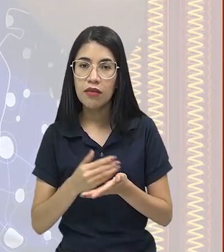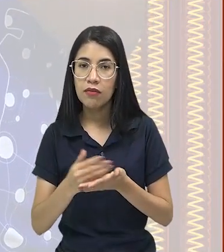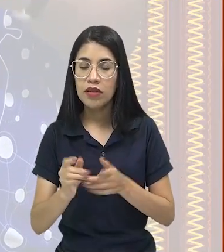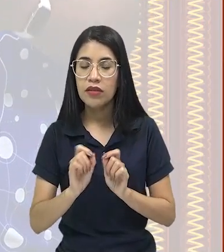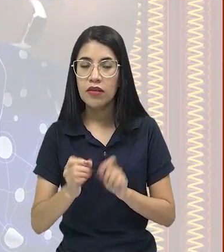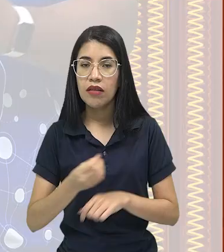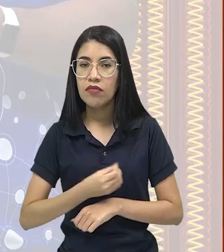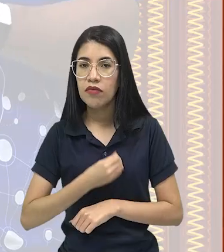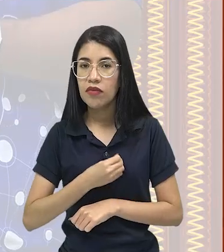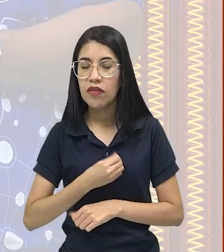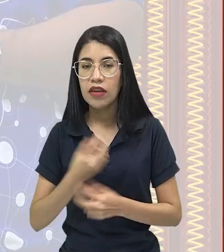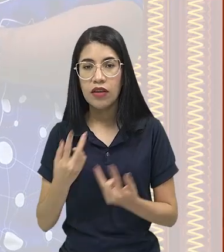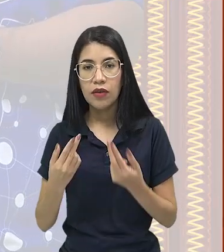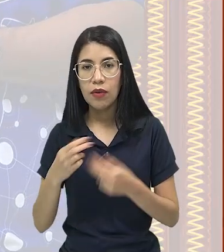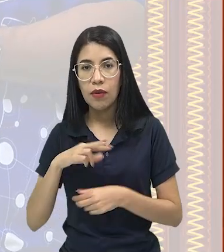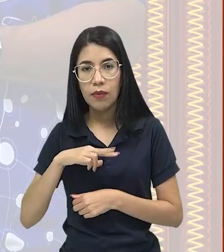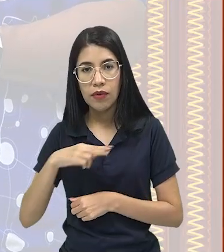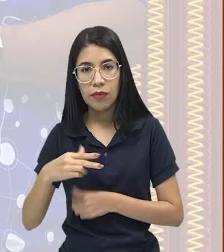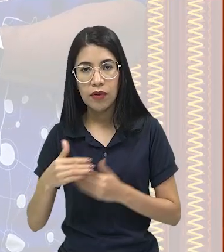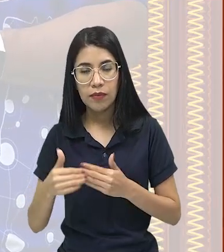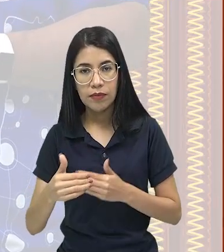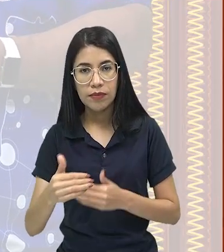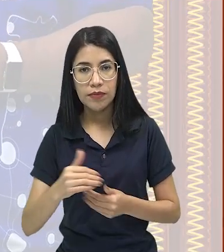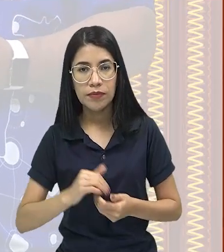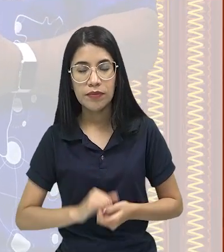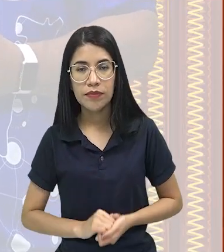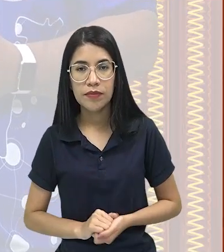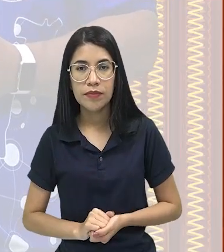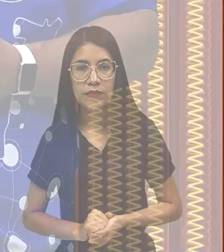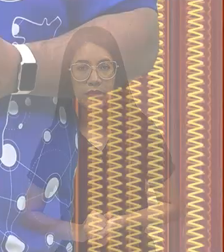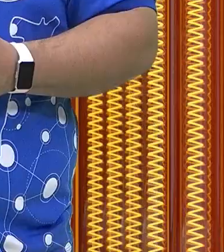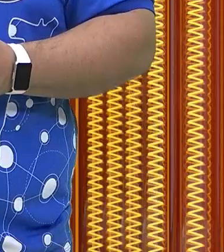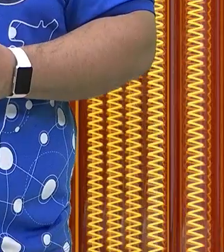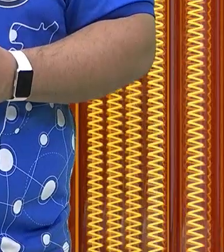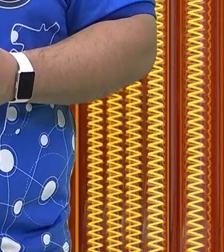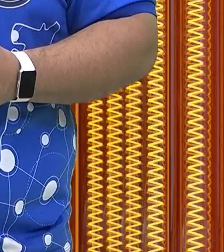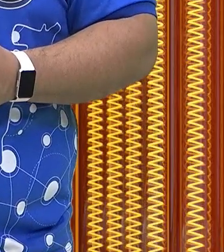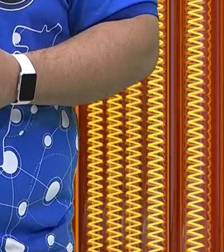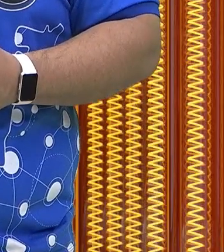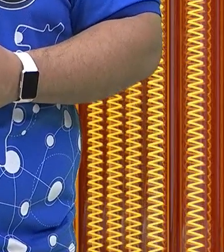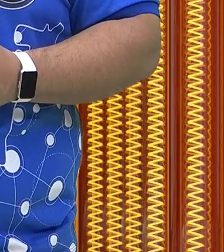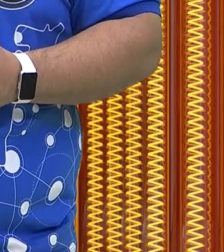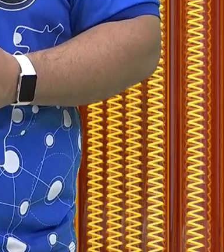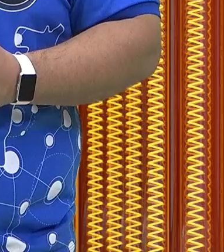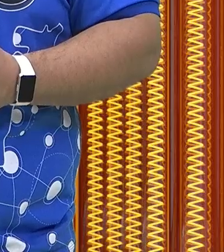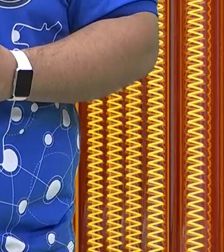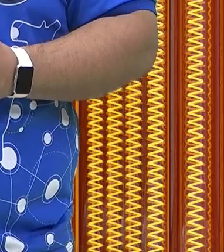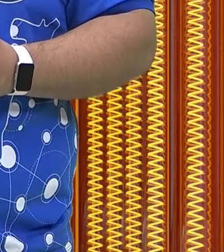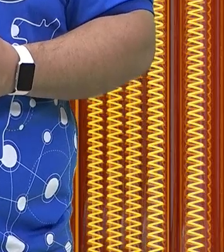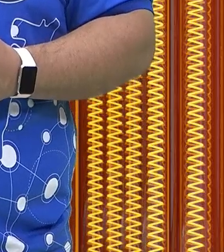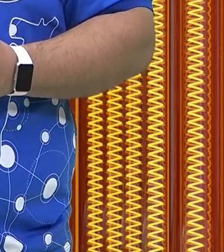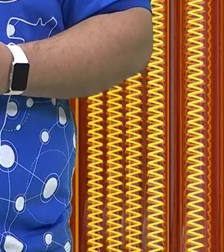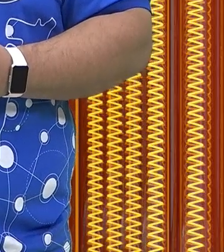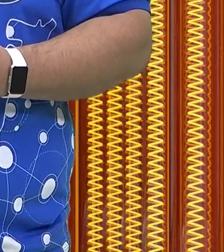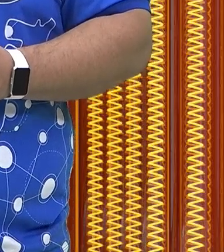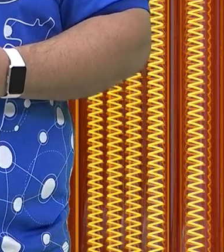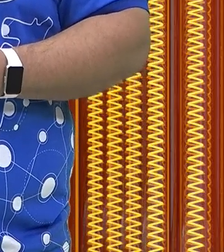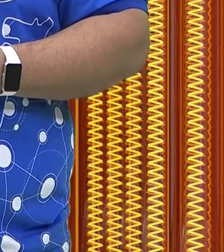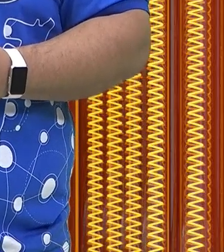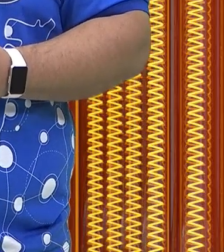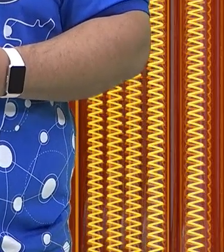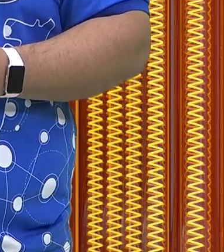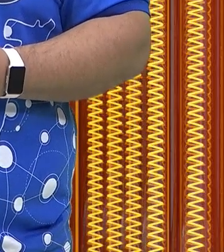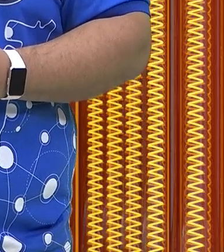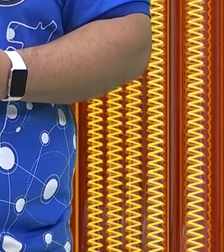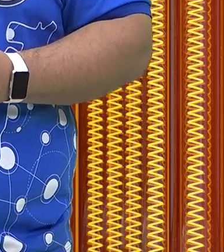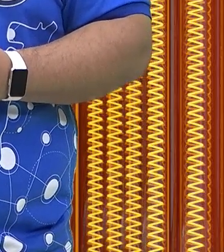viver como se fosse um europeu, tá? E nesse momento, quem fosse pego falando português